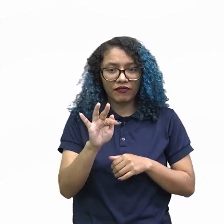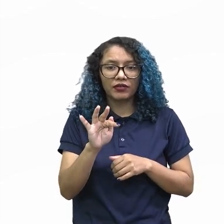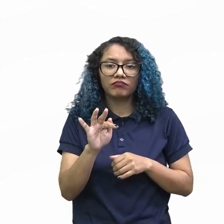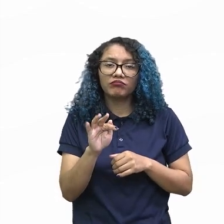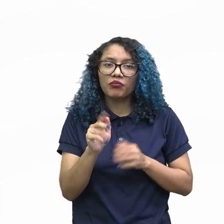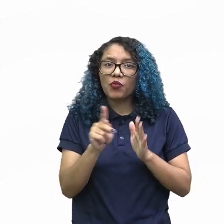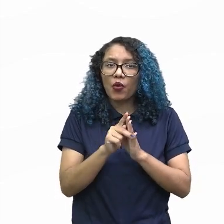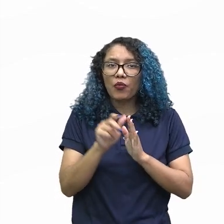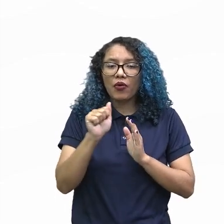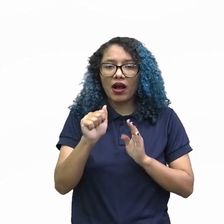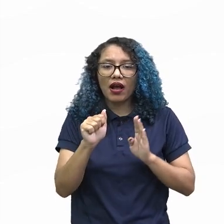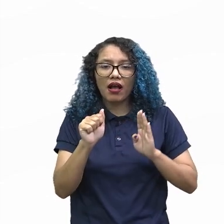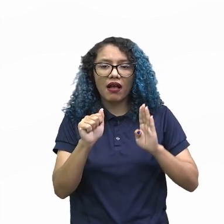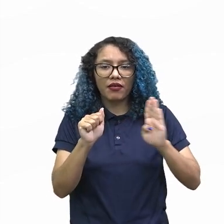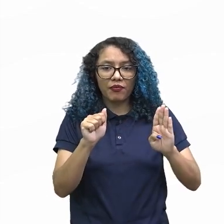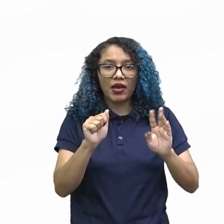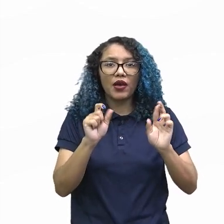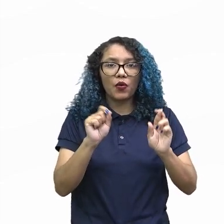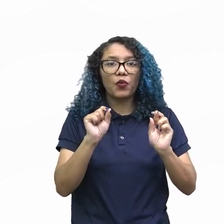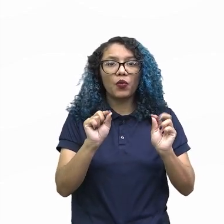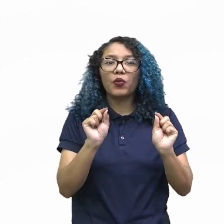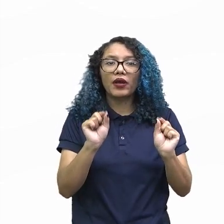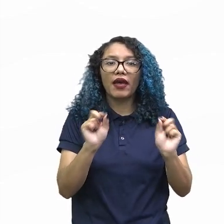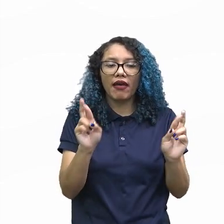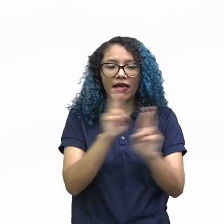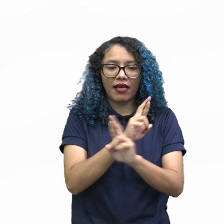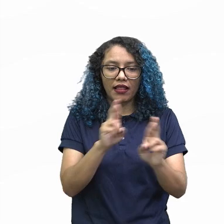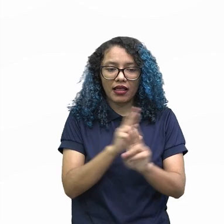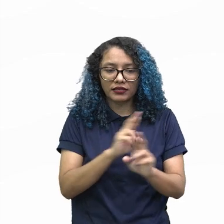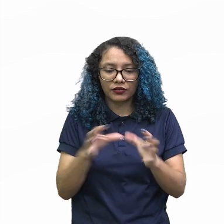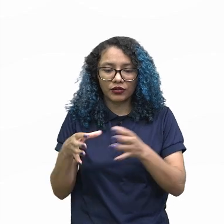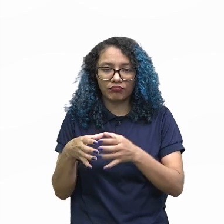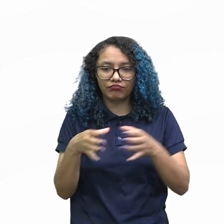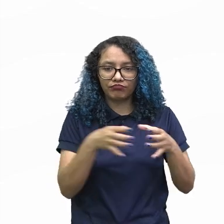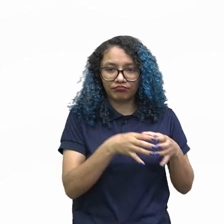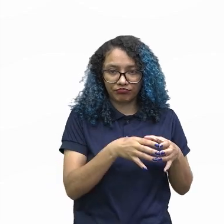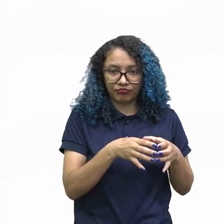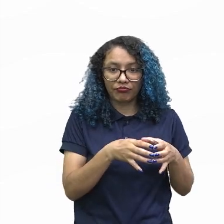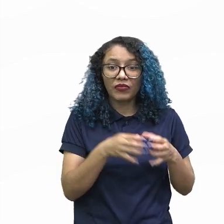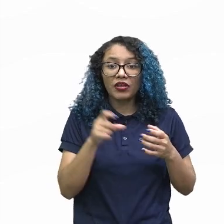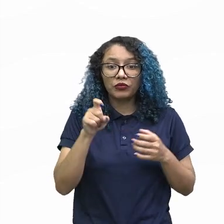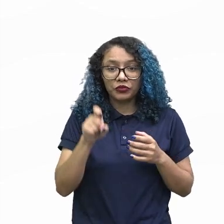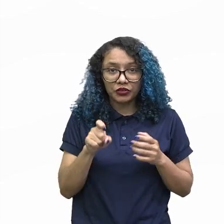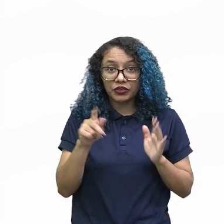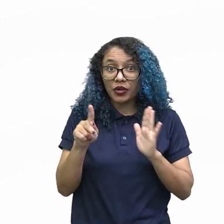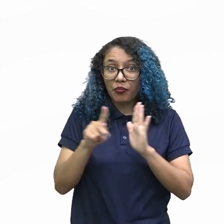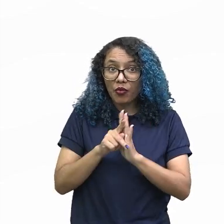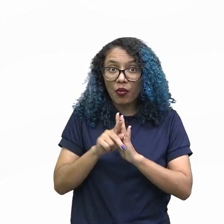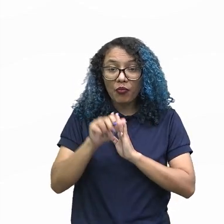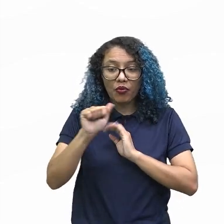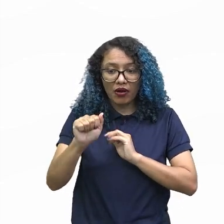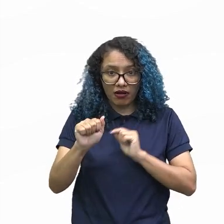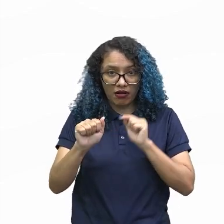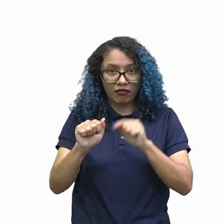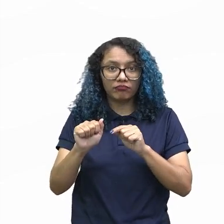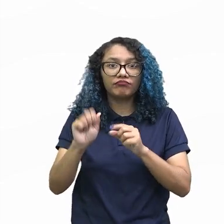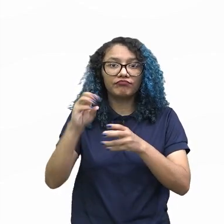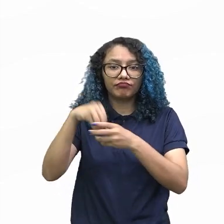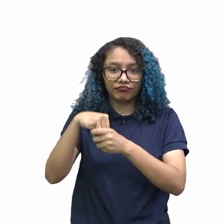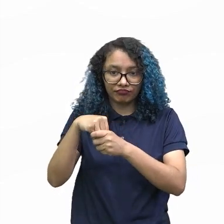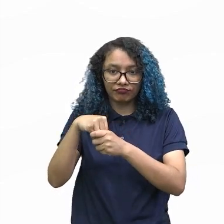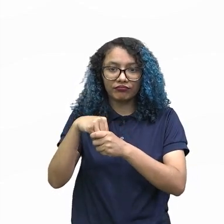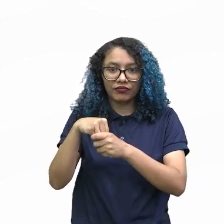elemento, f ali de A em B, como você vê, com x pertencente a um único elemento,